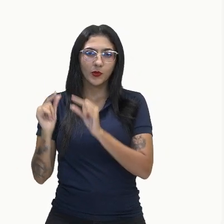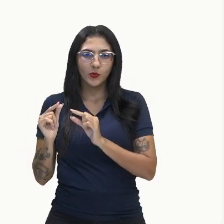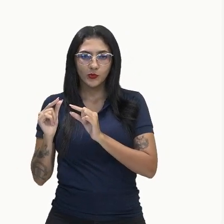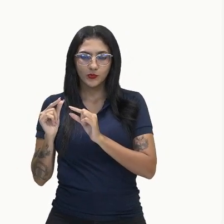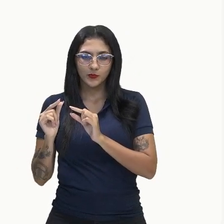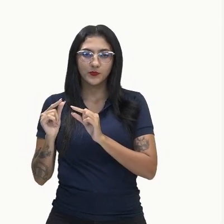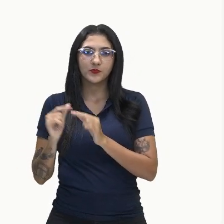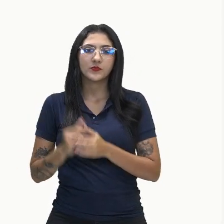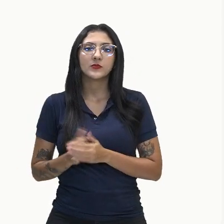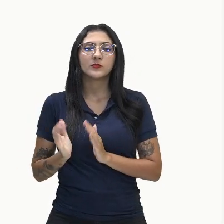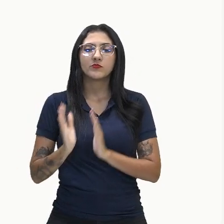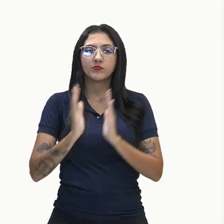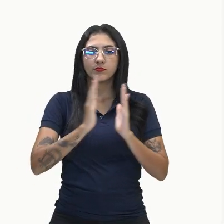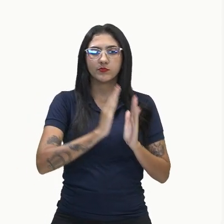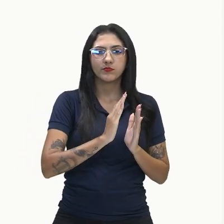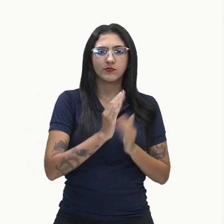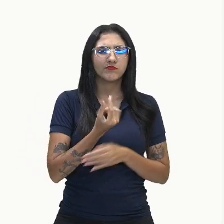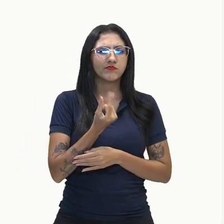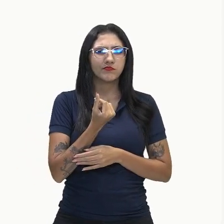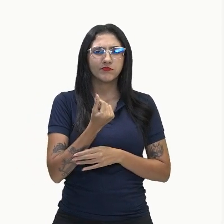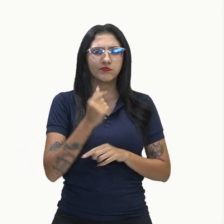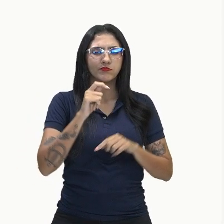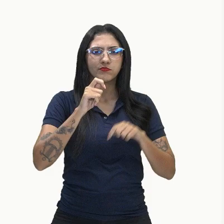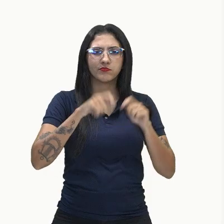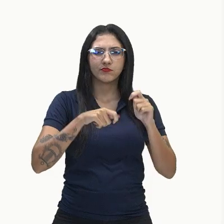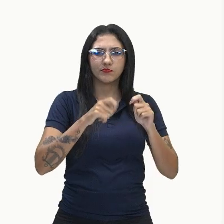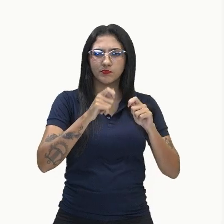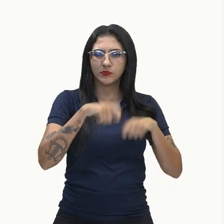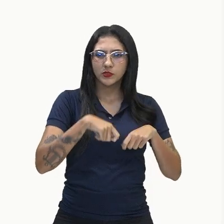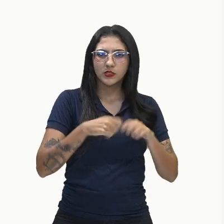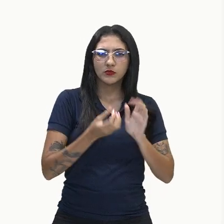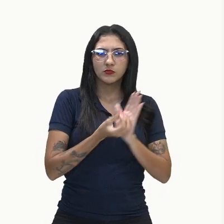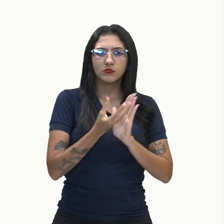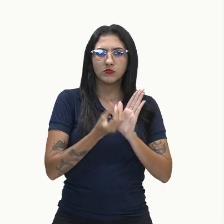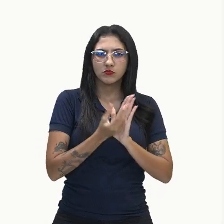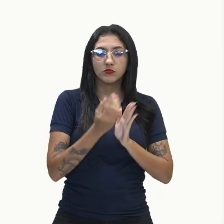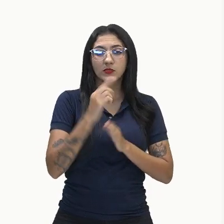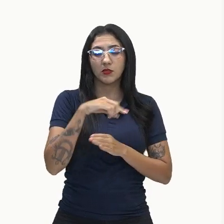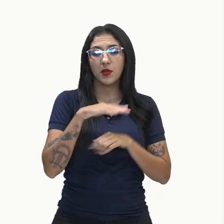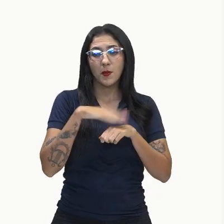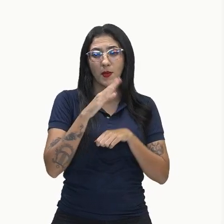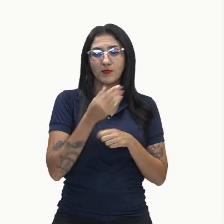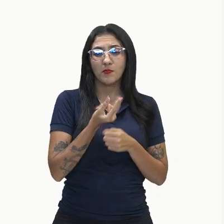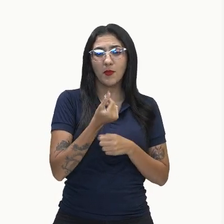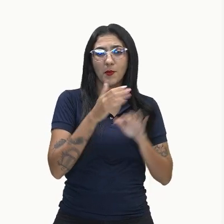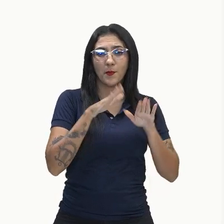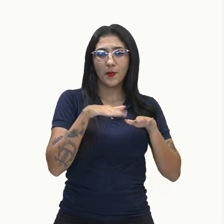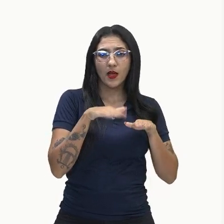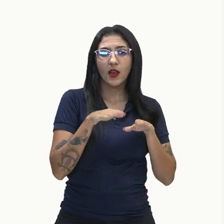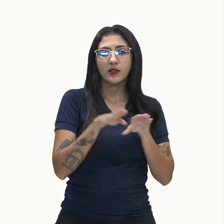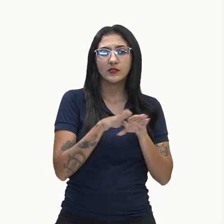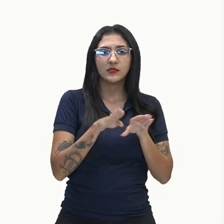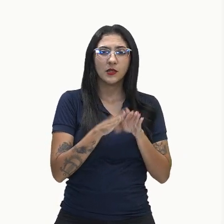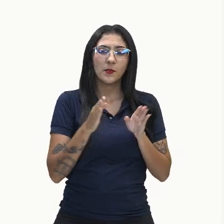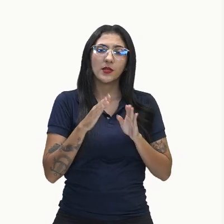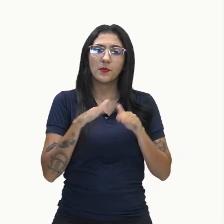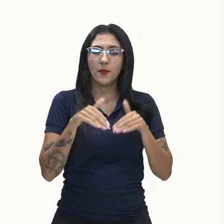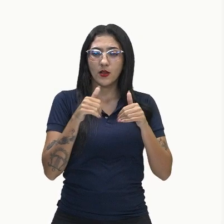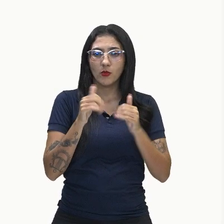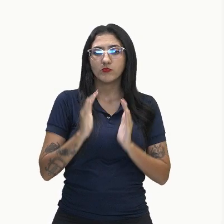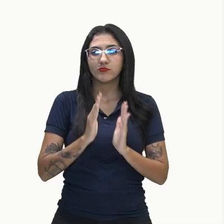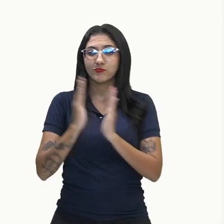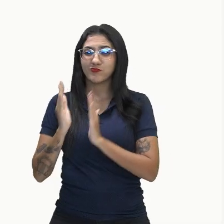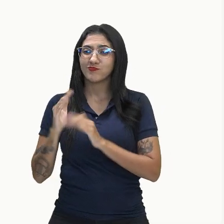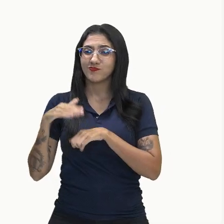combustível. Quanto ao custo de produção, o motor de Otto é mais barato e simples de construir, enquanto que o motor a diesel é